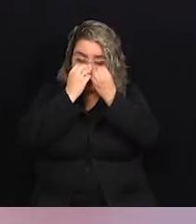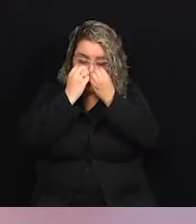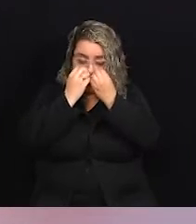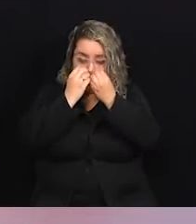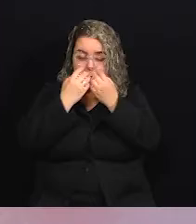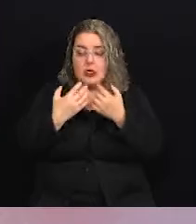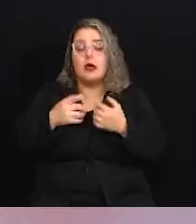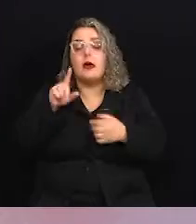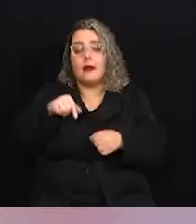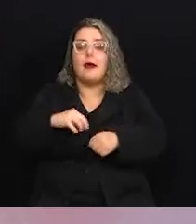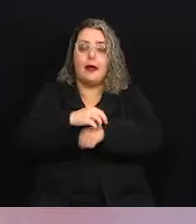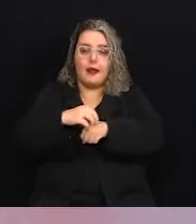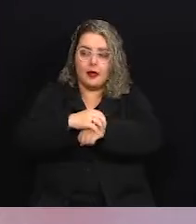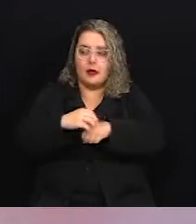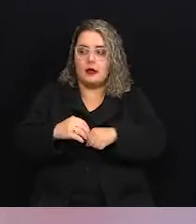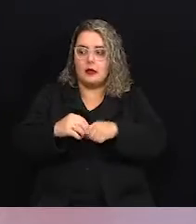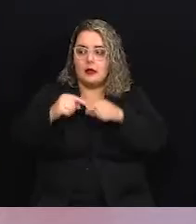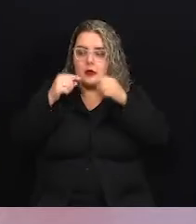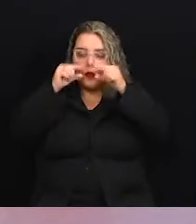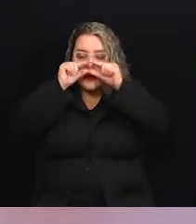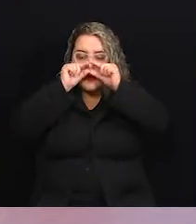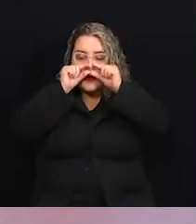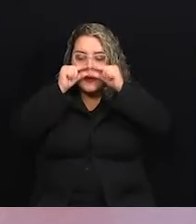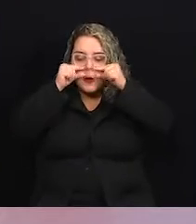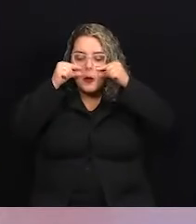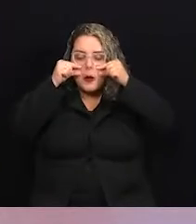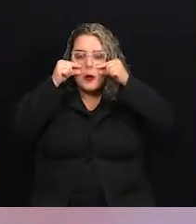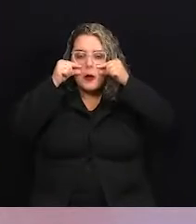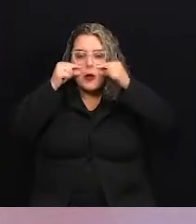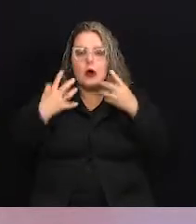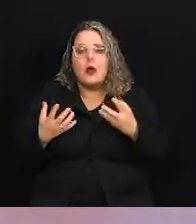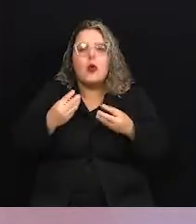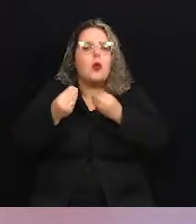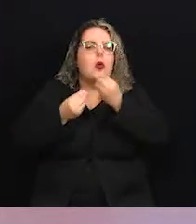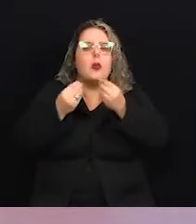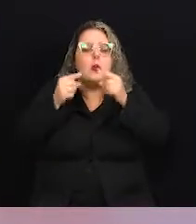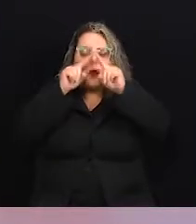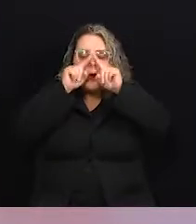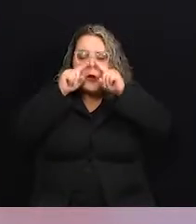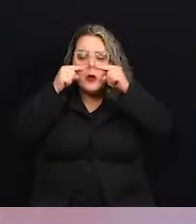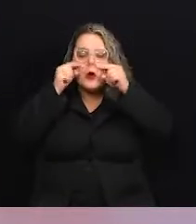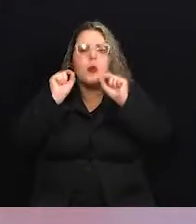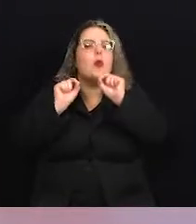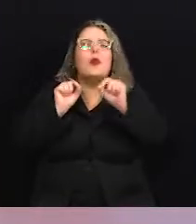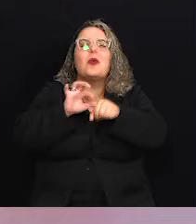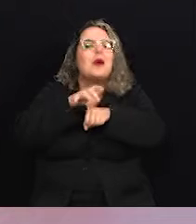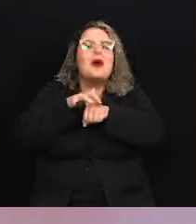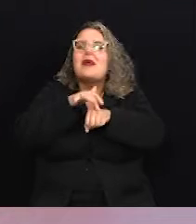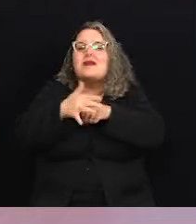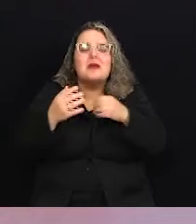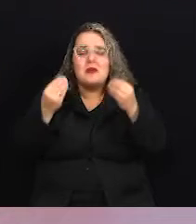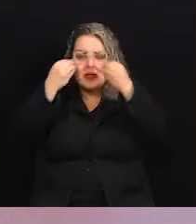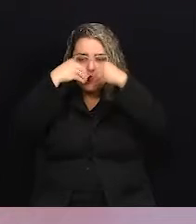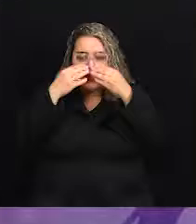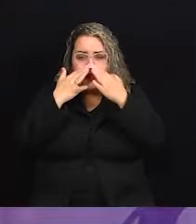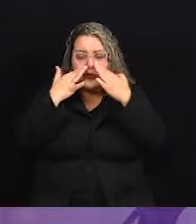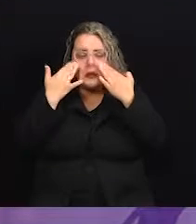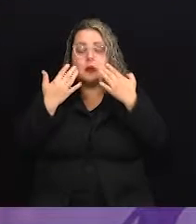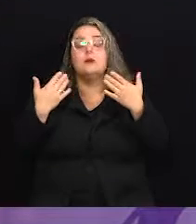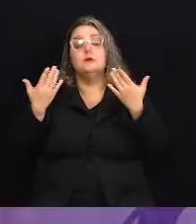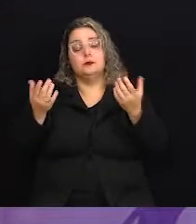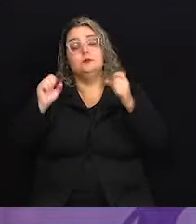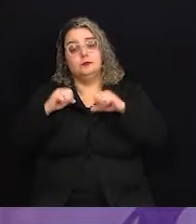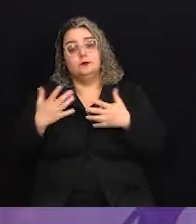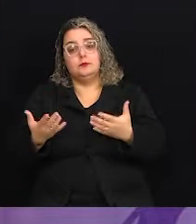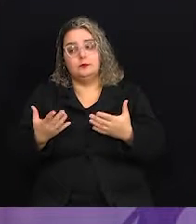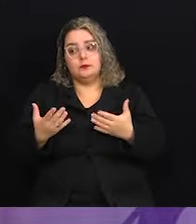senhor disse aí, é uma infecção nas mucosas dentro do nariz. Como que é formado o nosso nariz? O que infecciona dentro dele?